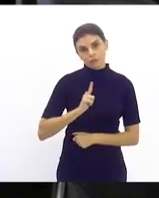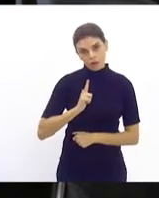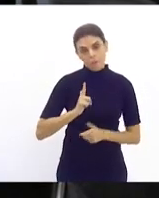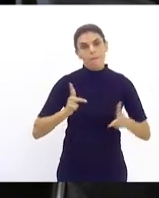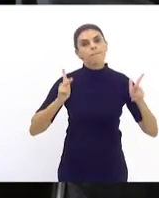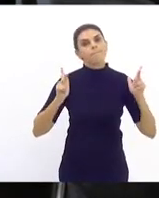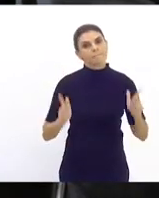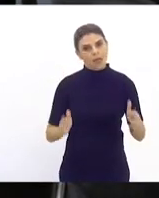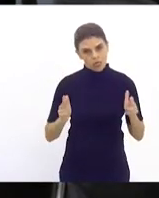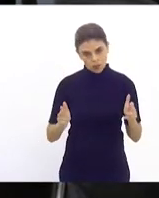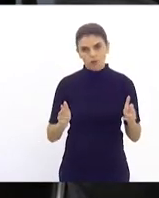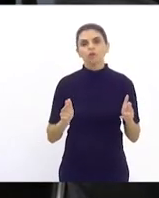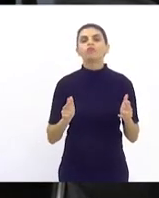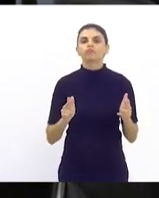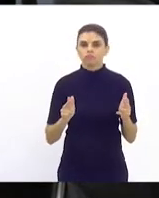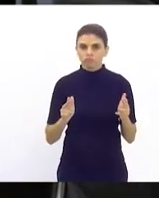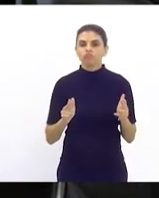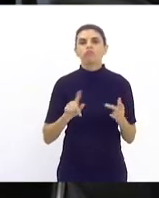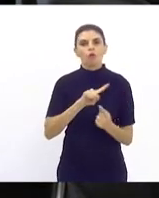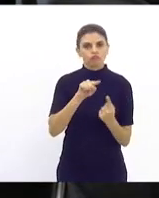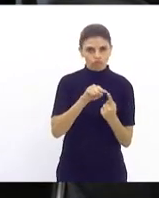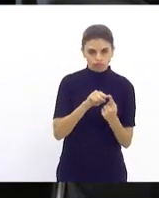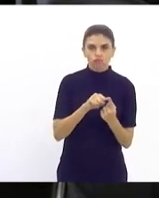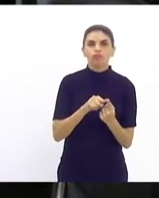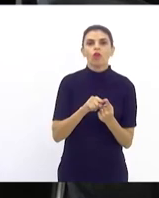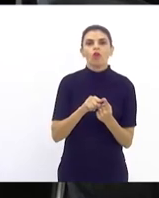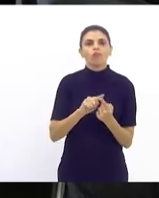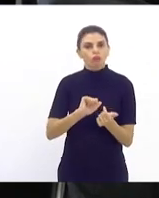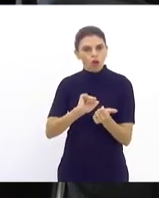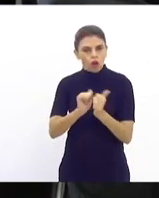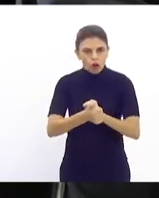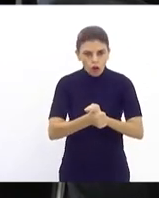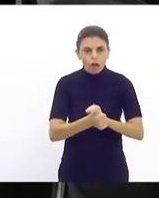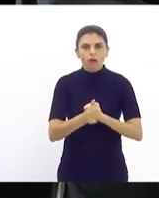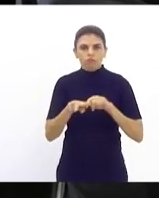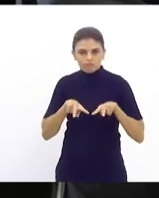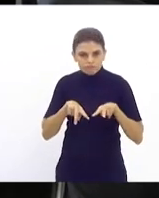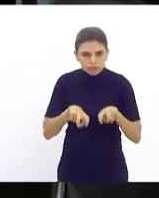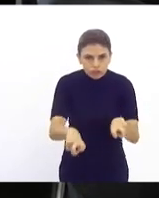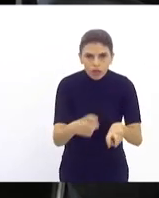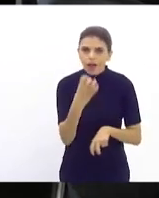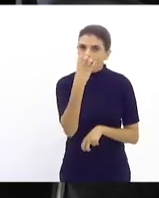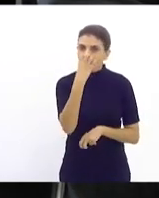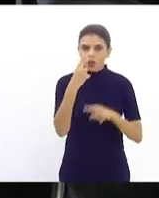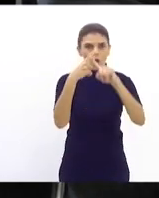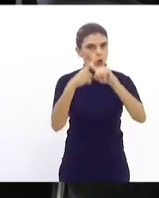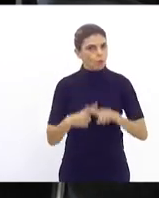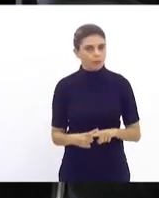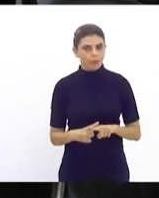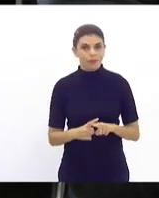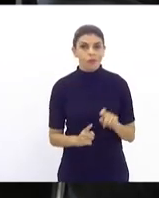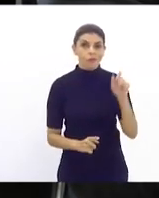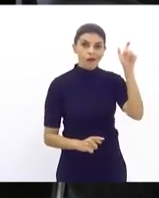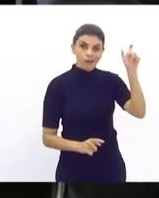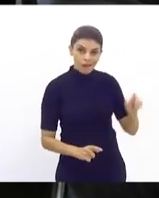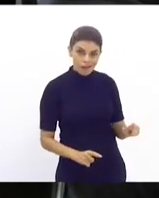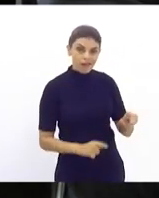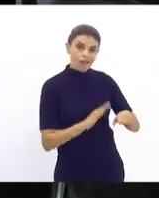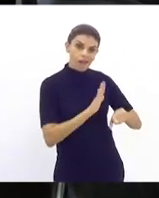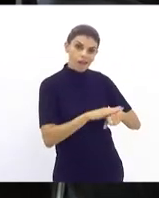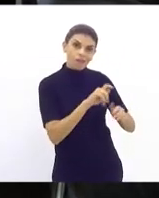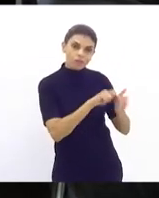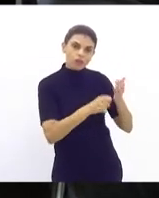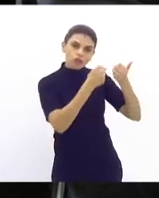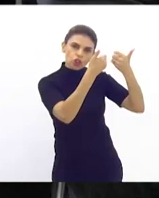o mesmo objeto, a proibição de corridas competitivas. O autor do projeto só discorreu mais sobre a